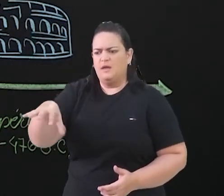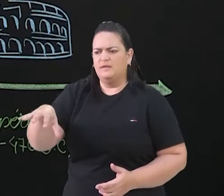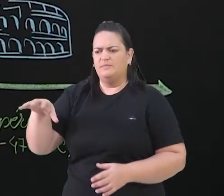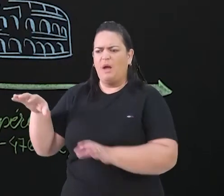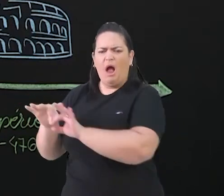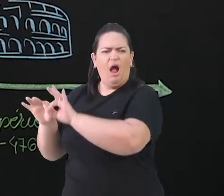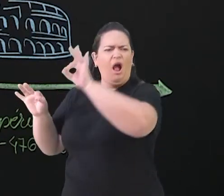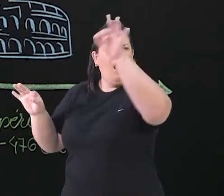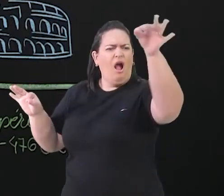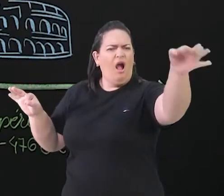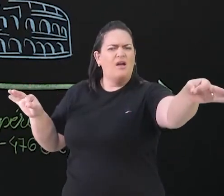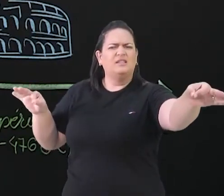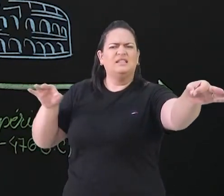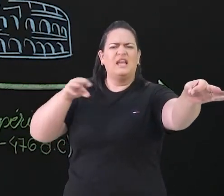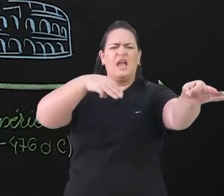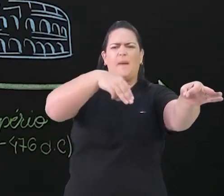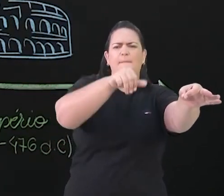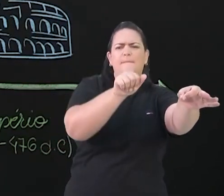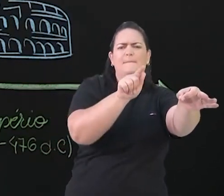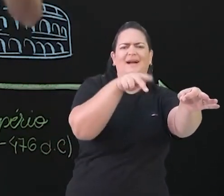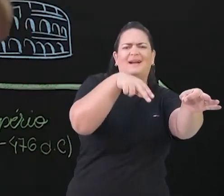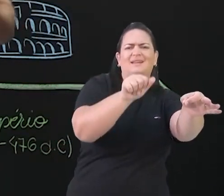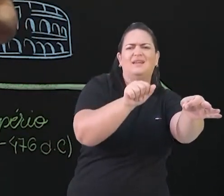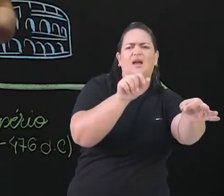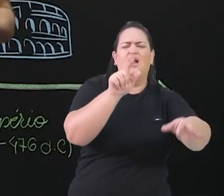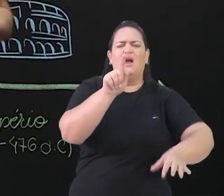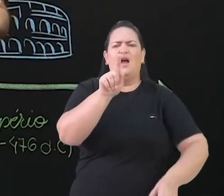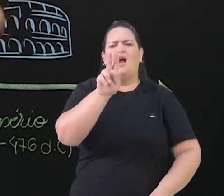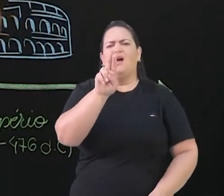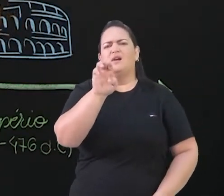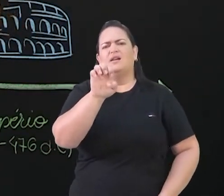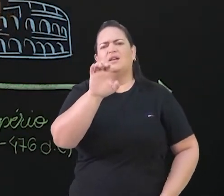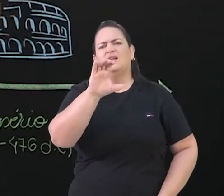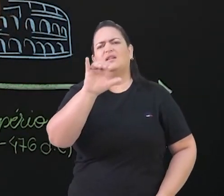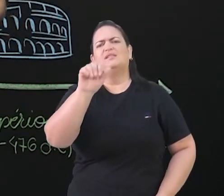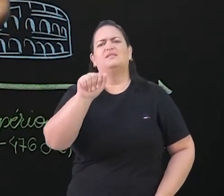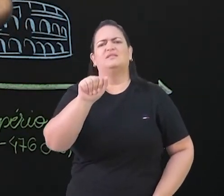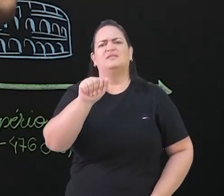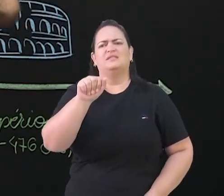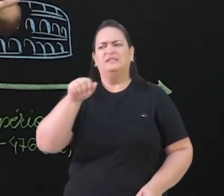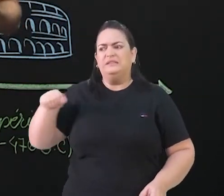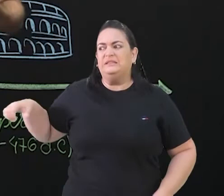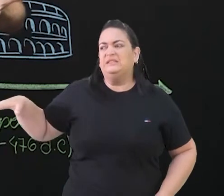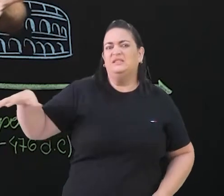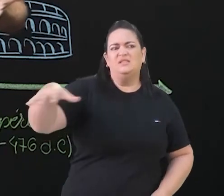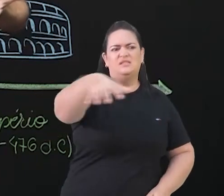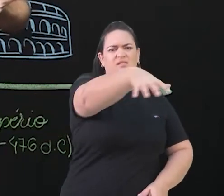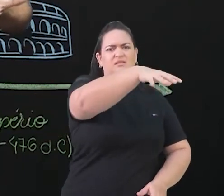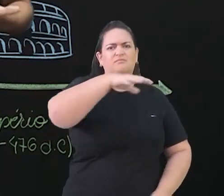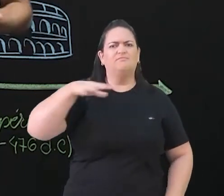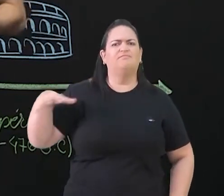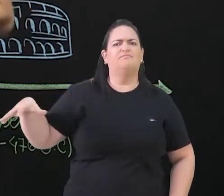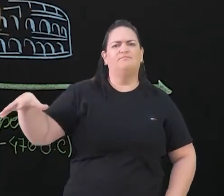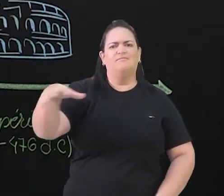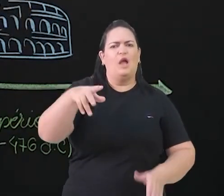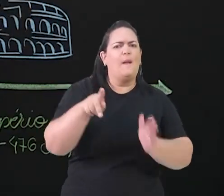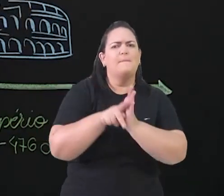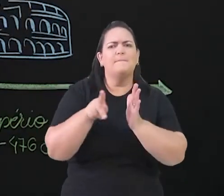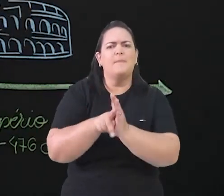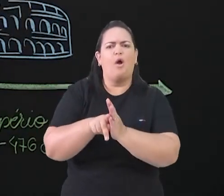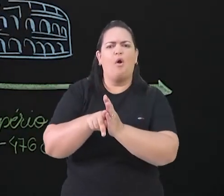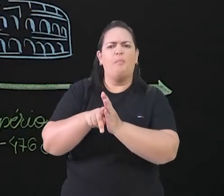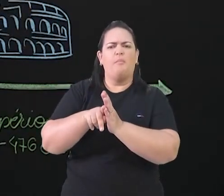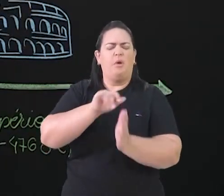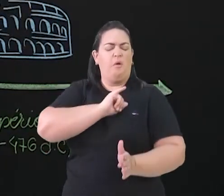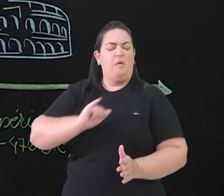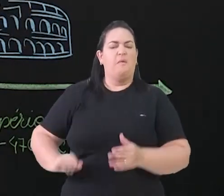do que se chamava de Magna Grécia, ou seja, quase toda a Europa Ocidental ficava sob domínio do imperador romano. Então o próprio